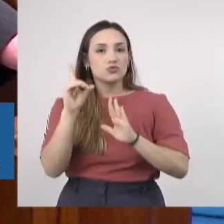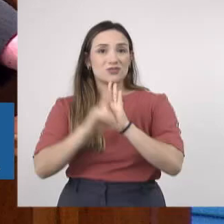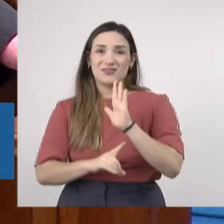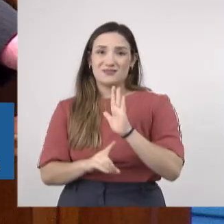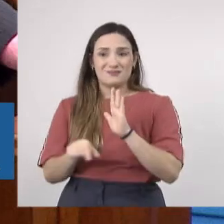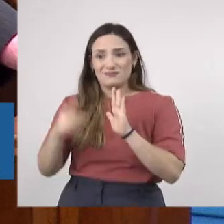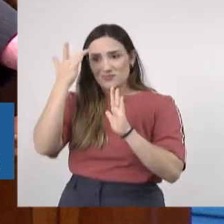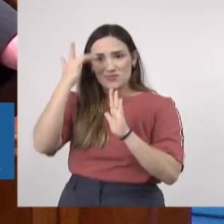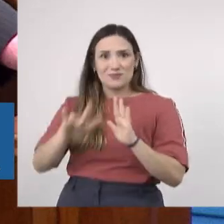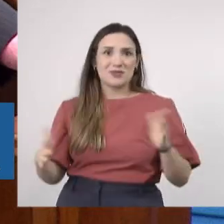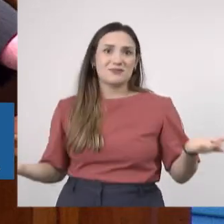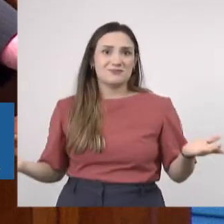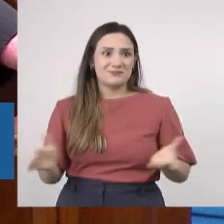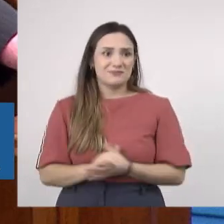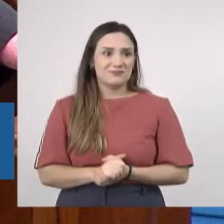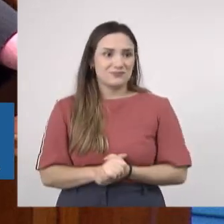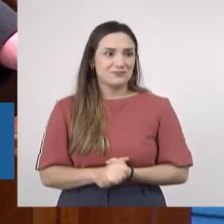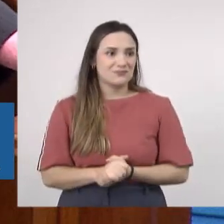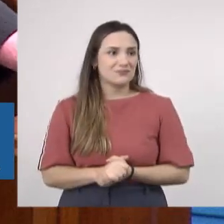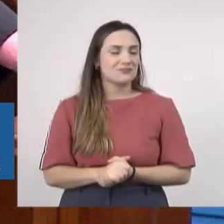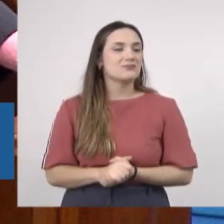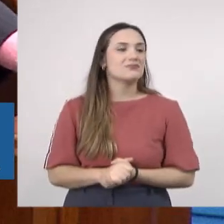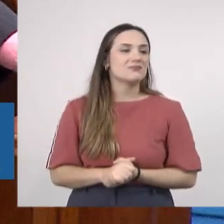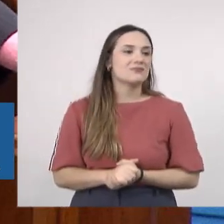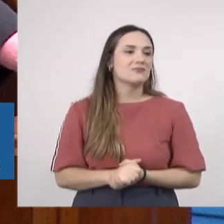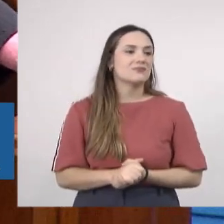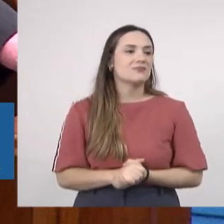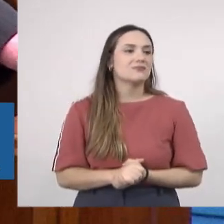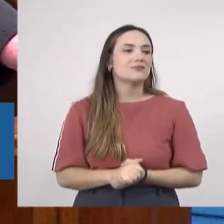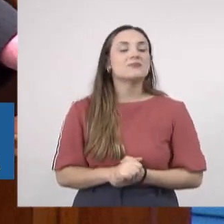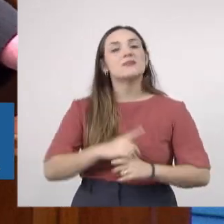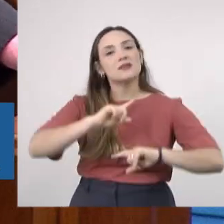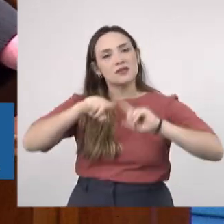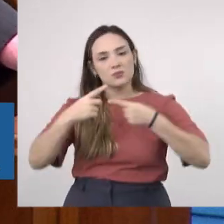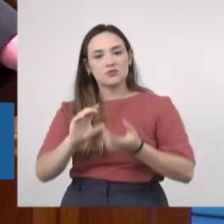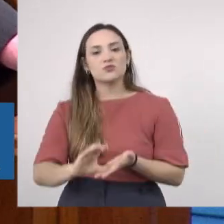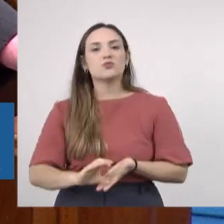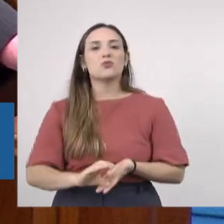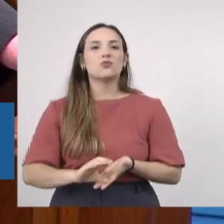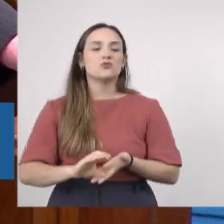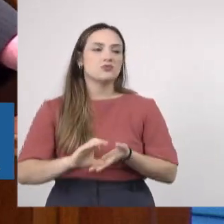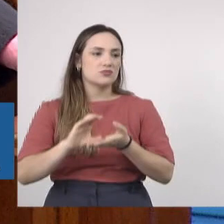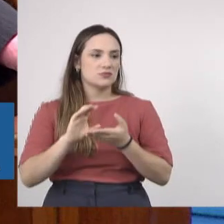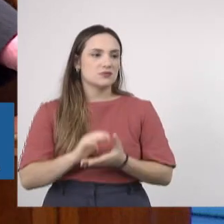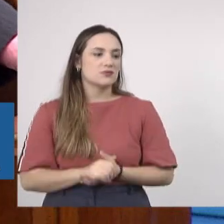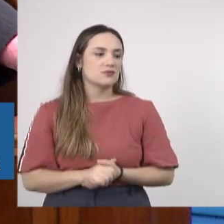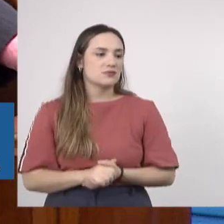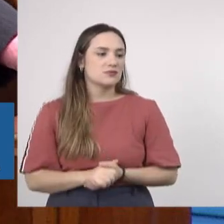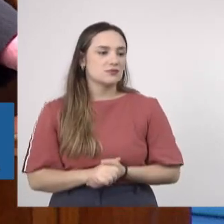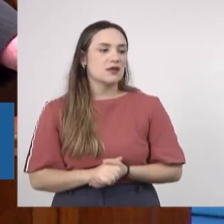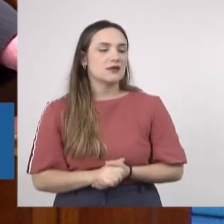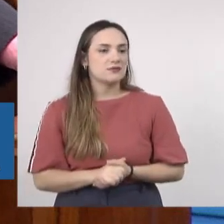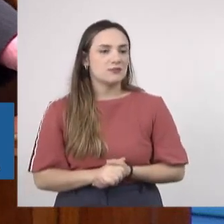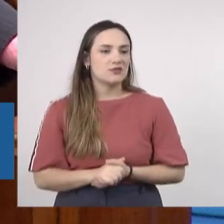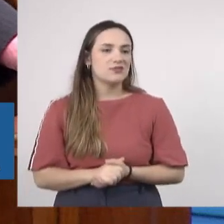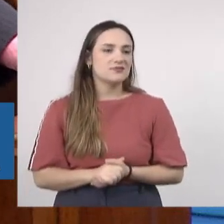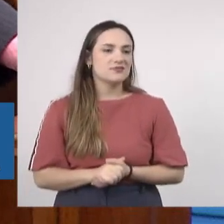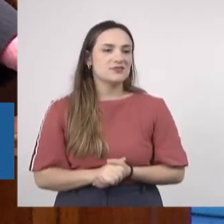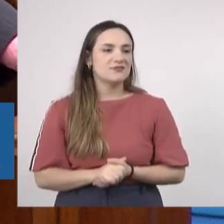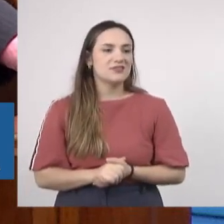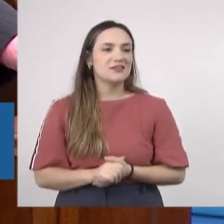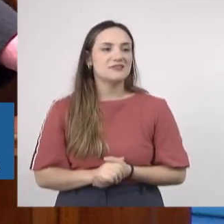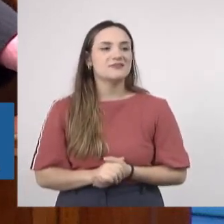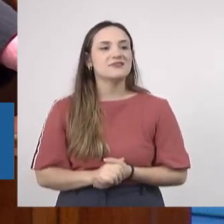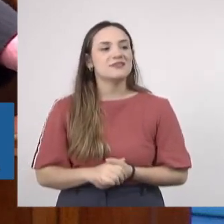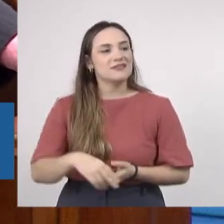que ela sequer sabia que existiam. E outra situação, quando o Conselho Tutelar atendeu o neto dela, em dependência química, drogadição